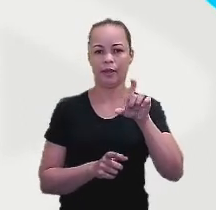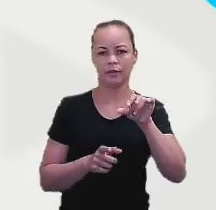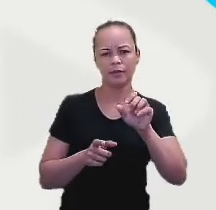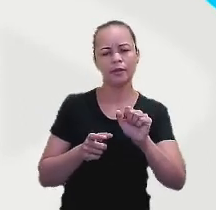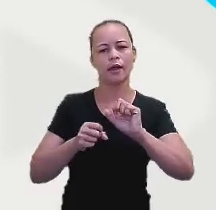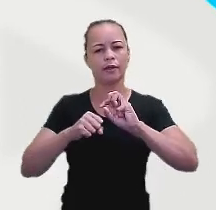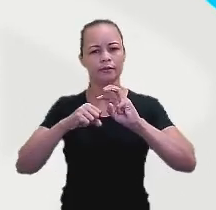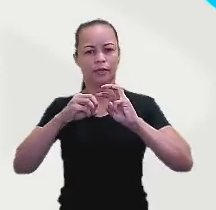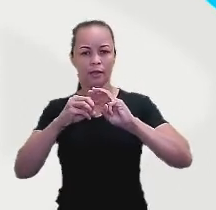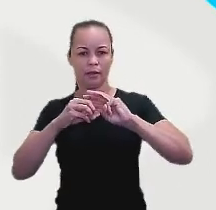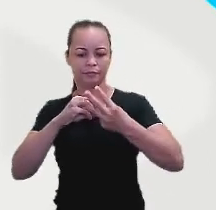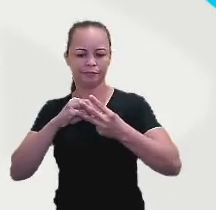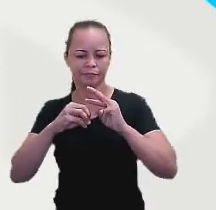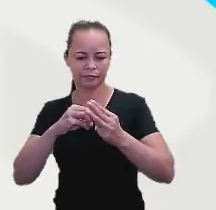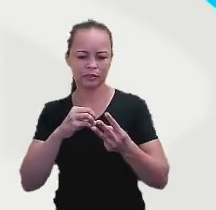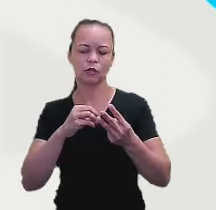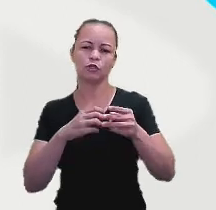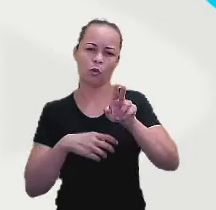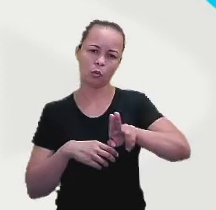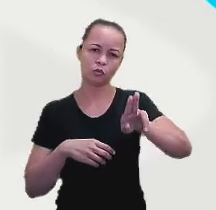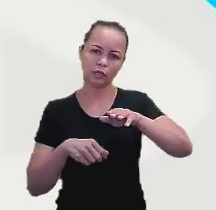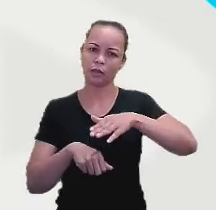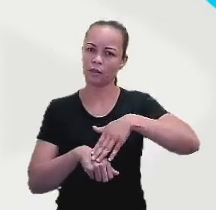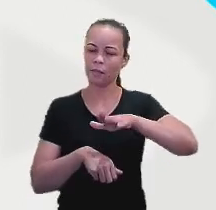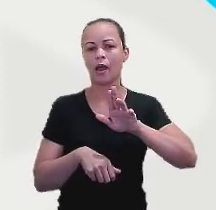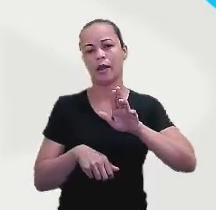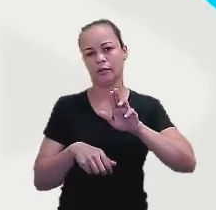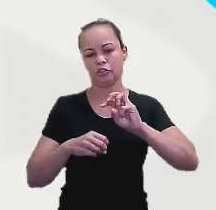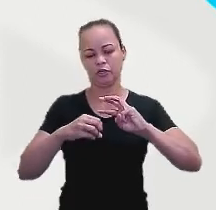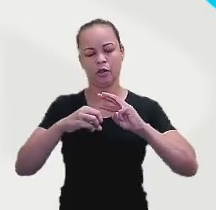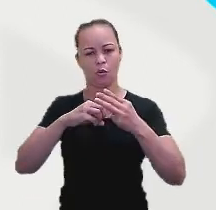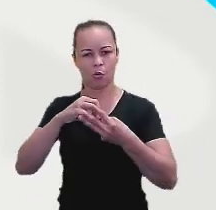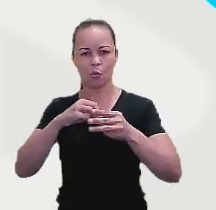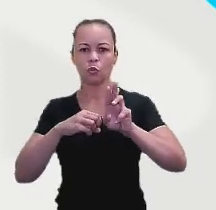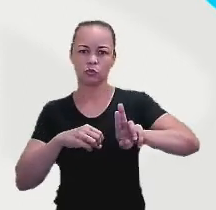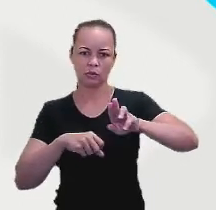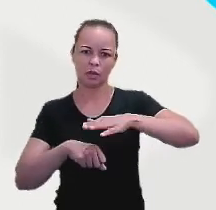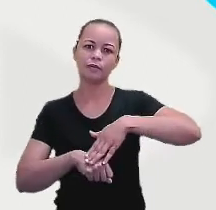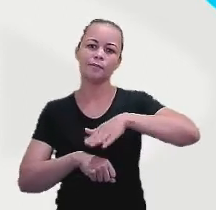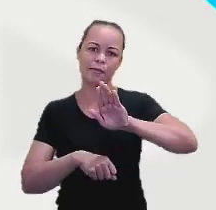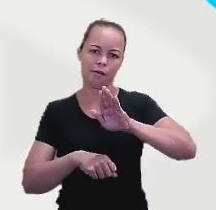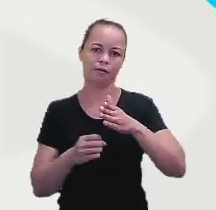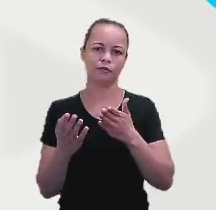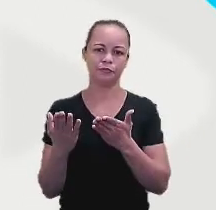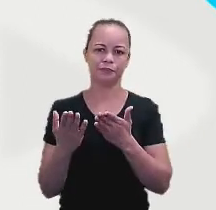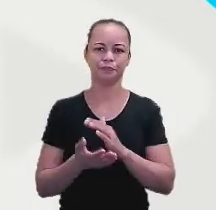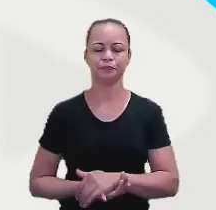internet também. Uma das mais usadas aí é a Wikipédia, né?